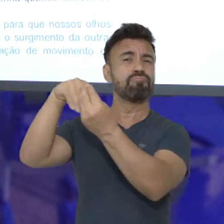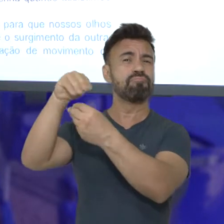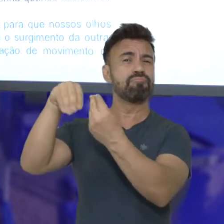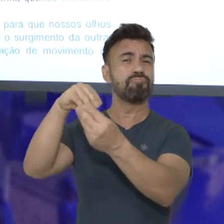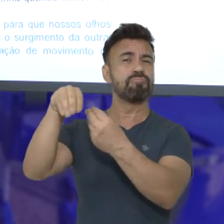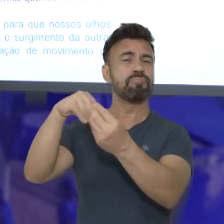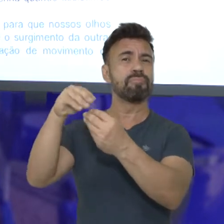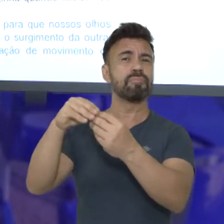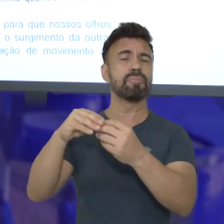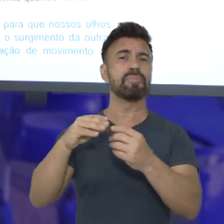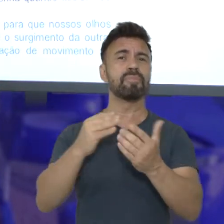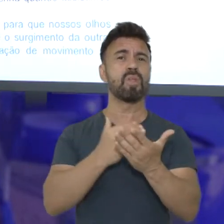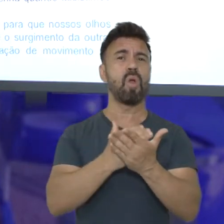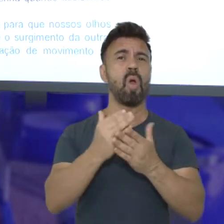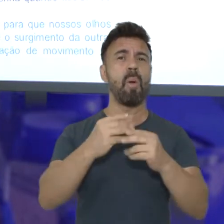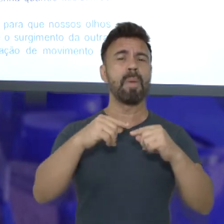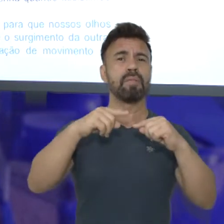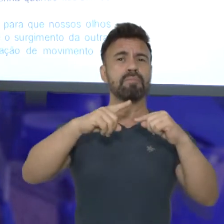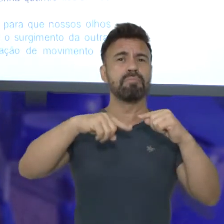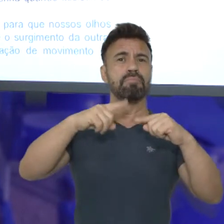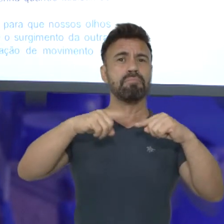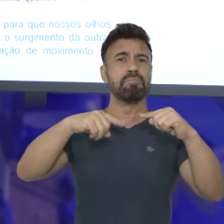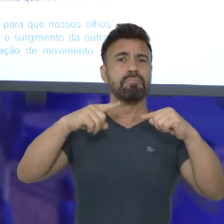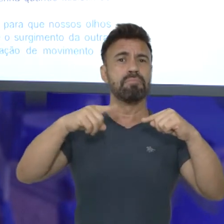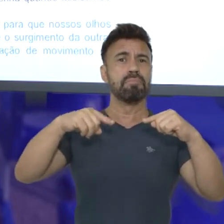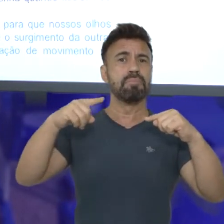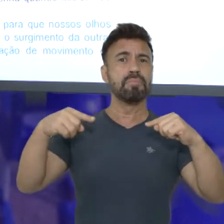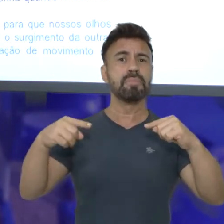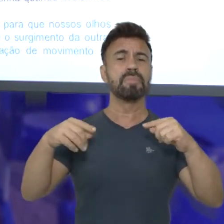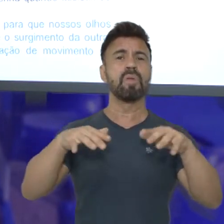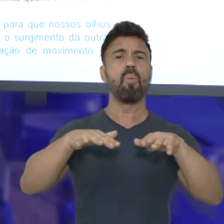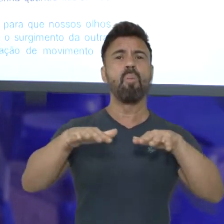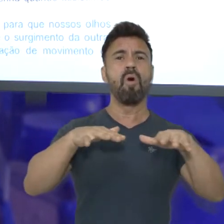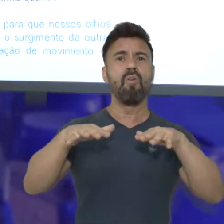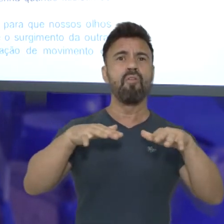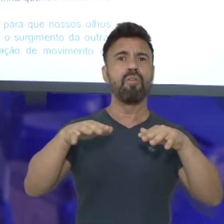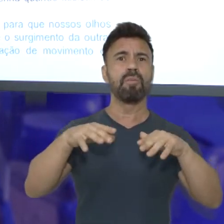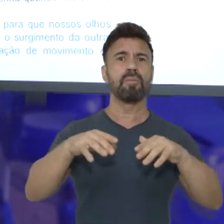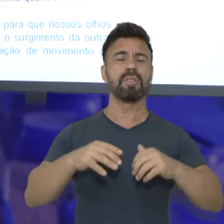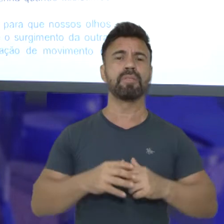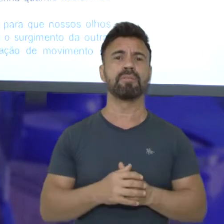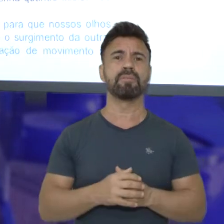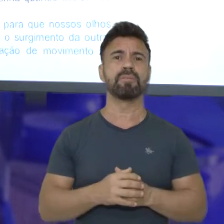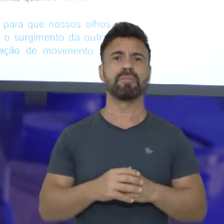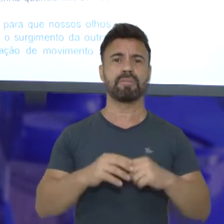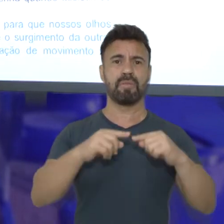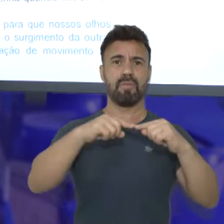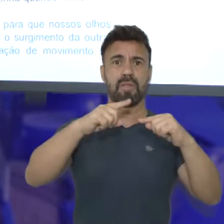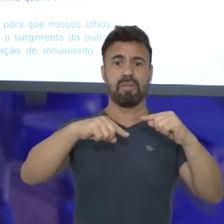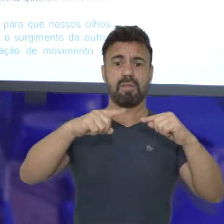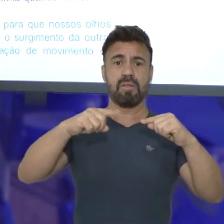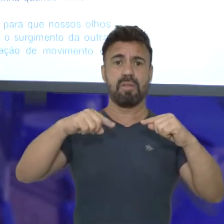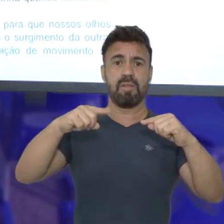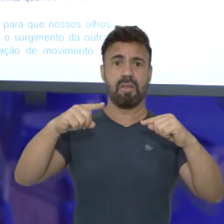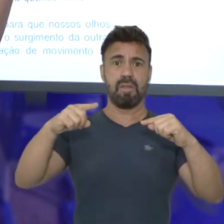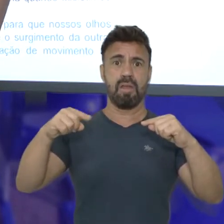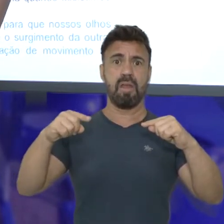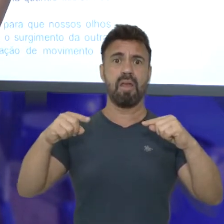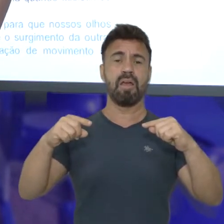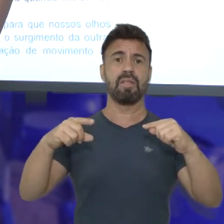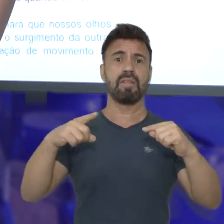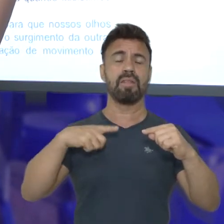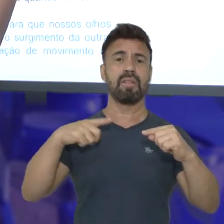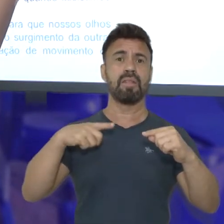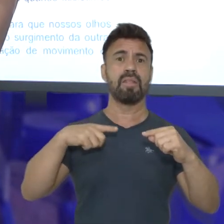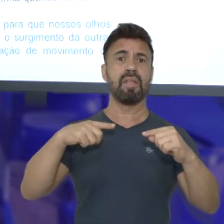comecem a se vibrar, fazerem um determinado movimento porque eles vão estar excitados, né? Vai ter uma